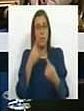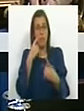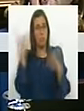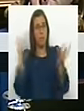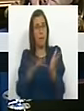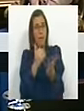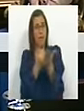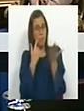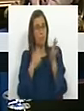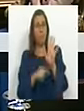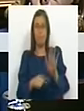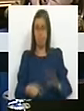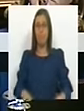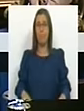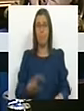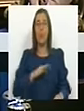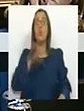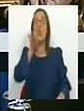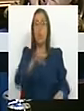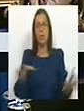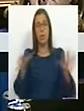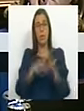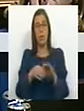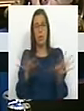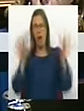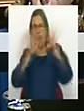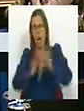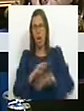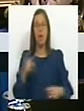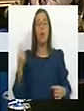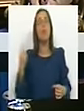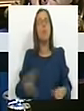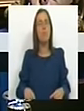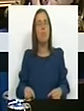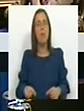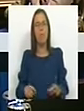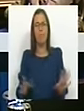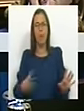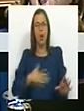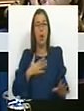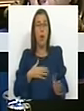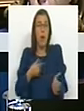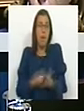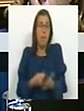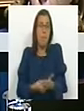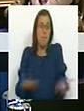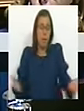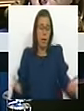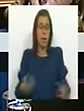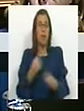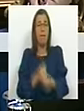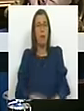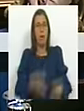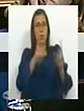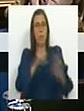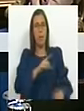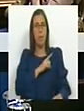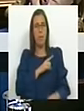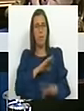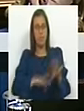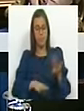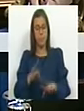cima. E a verdade é que os senhores, sobre esta capa, apenas e só, não querem pagar. Querem que sejam os privados